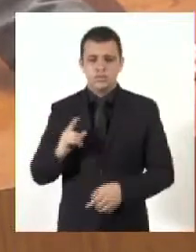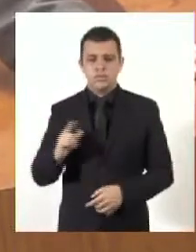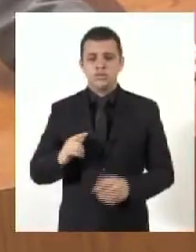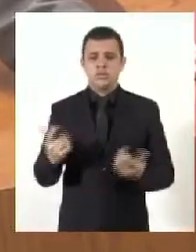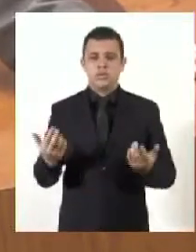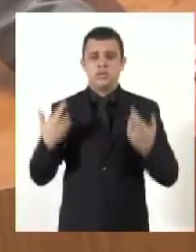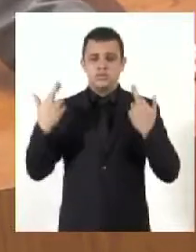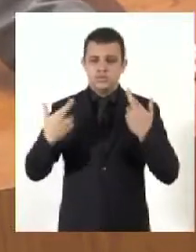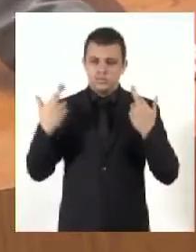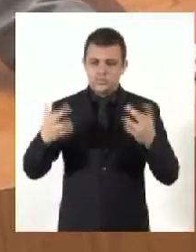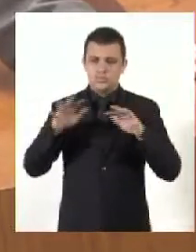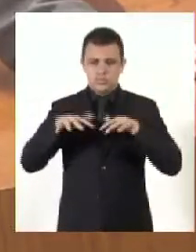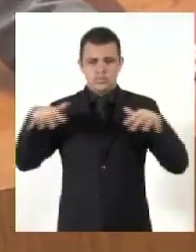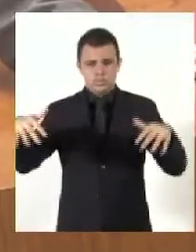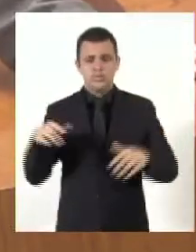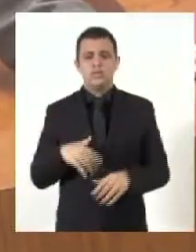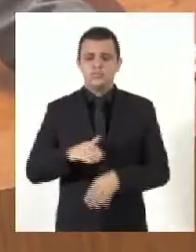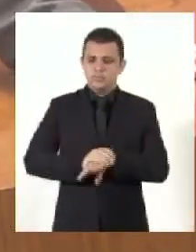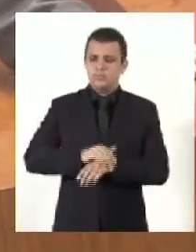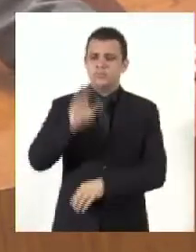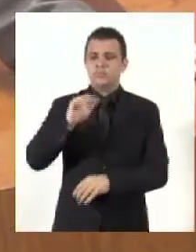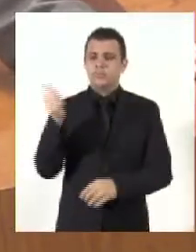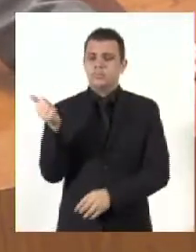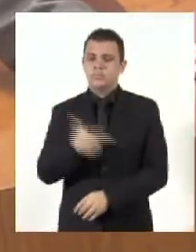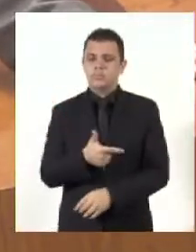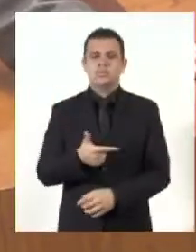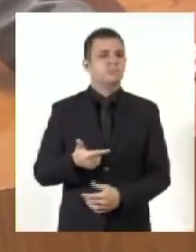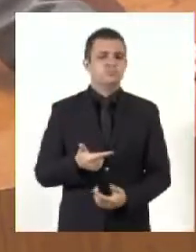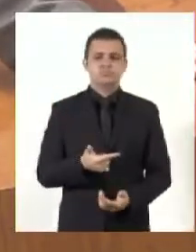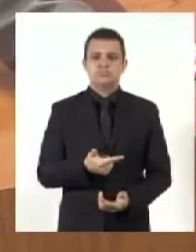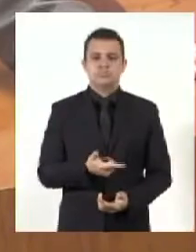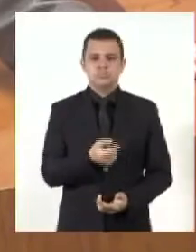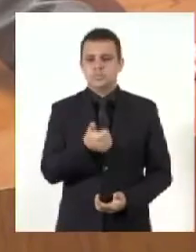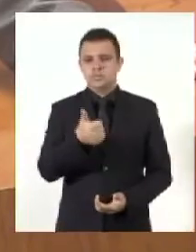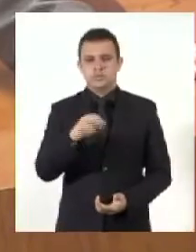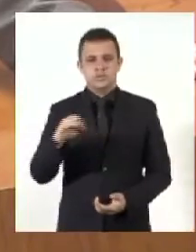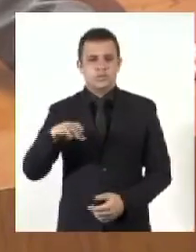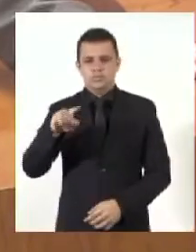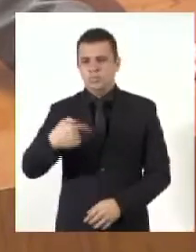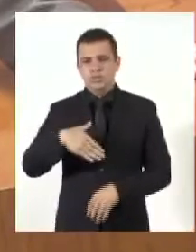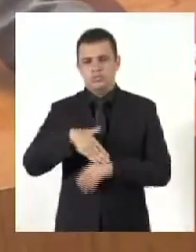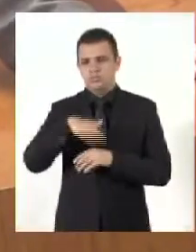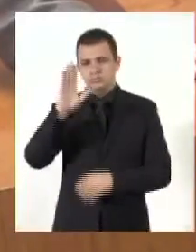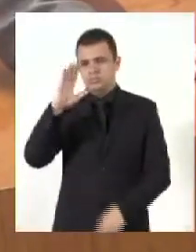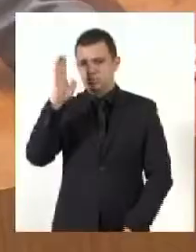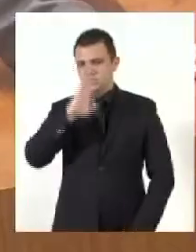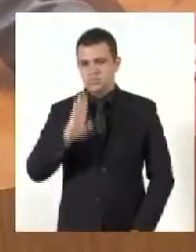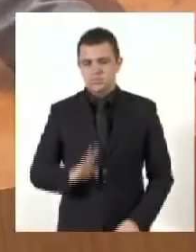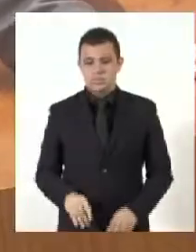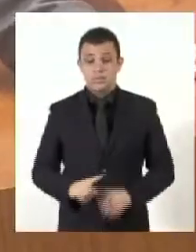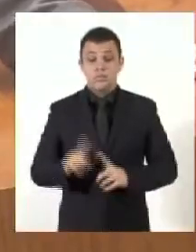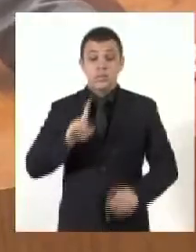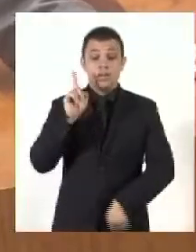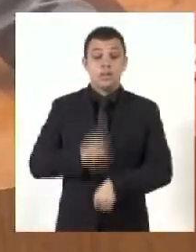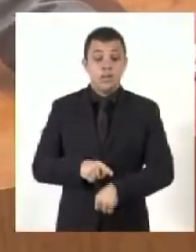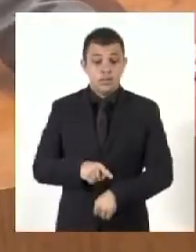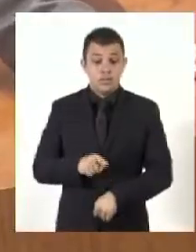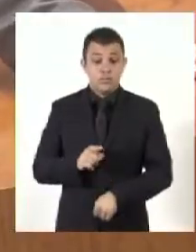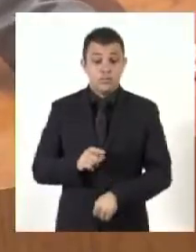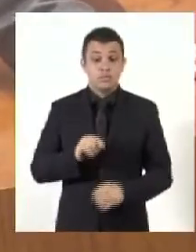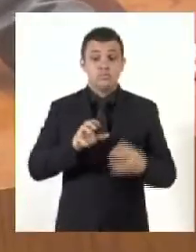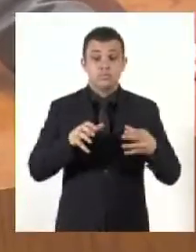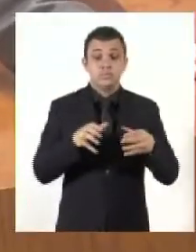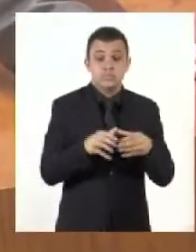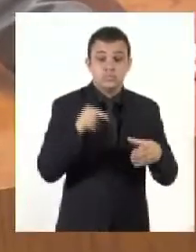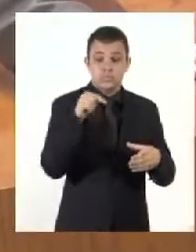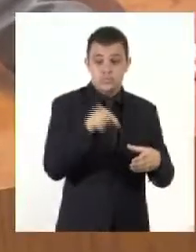brasileiros. Apesar de tudo isso e muito mais, na hora do vamos ver, nossos clubes nada pita e tudo aceito, deputado